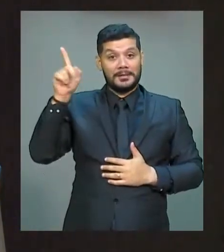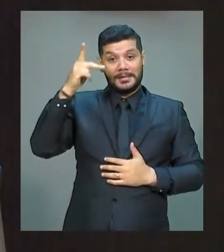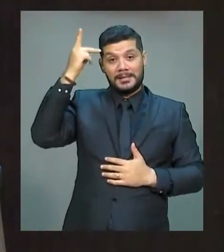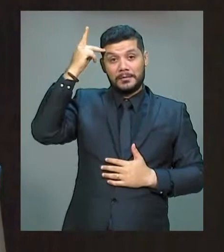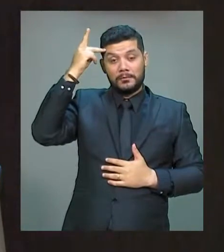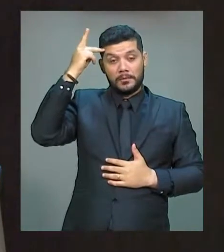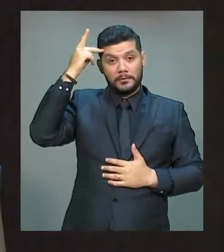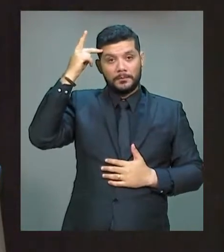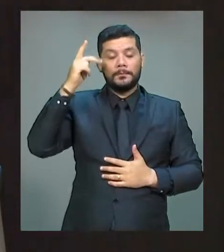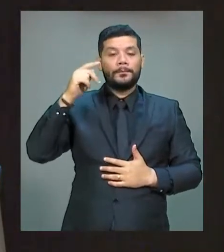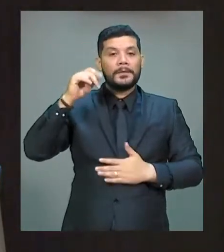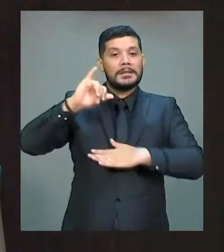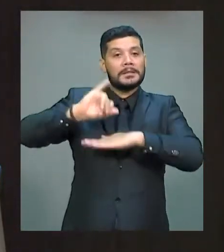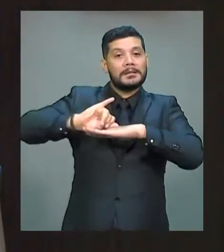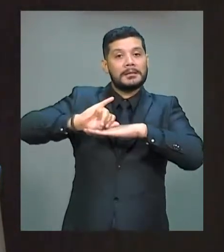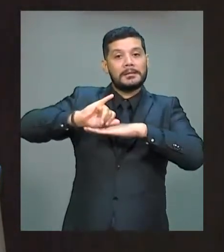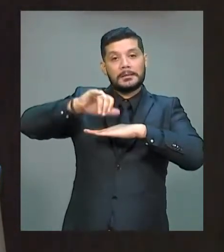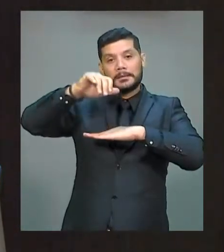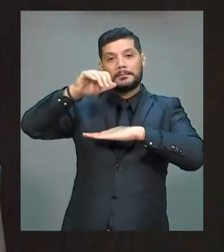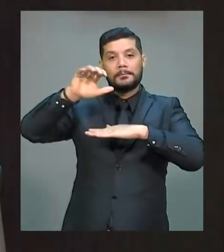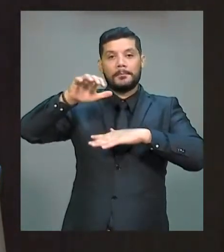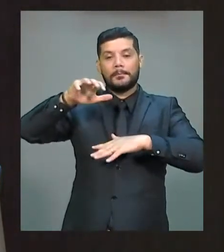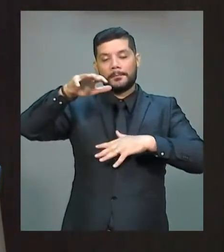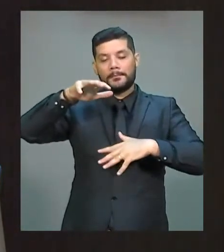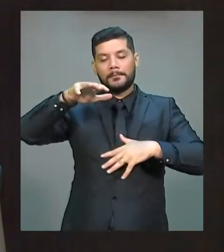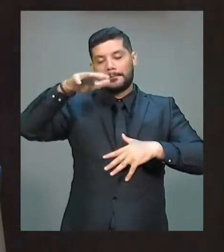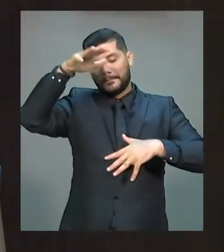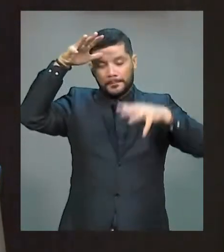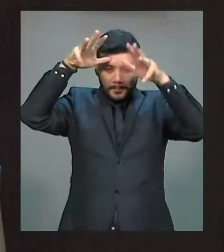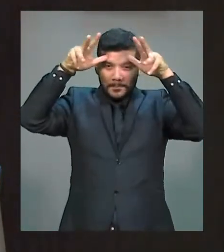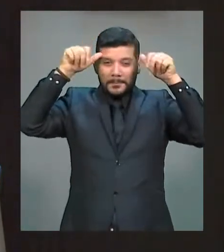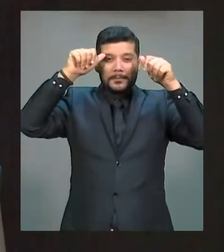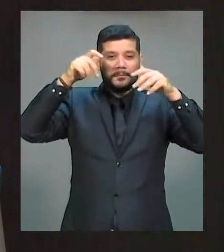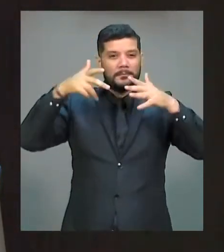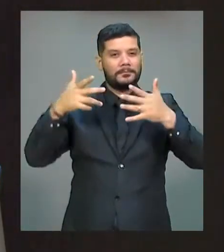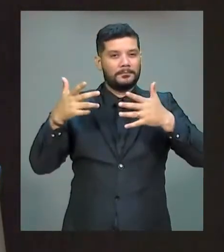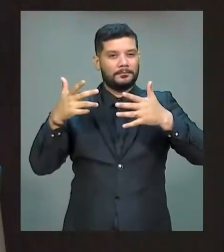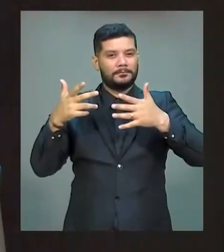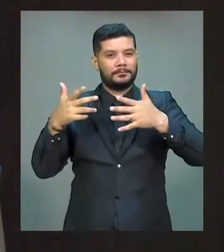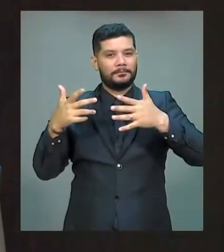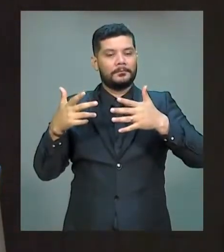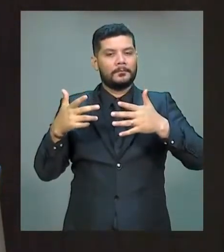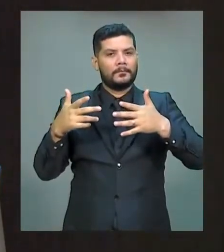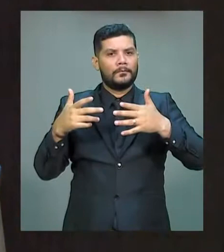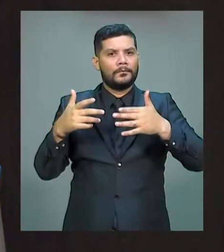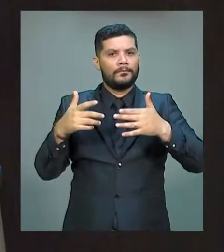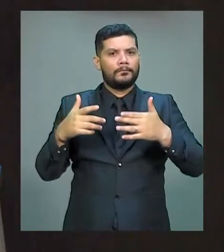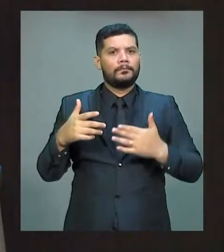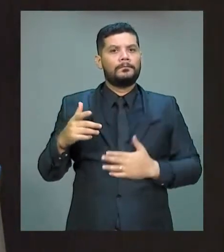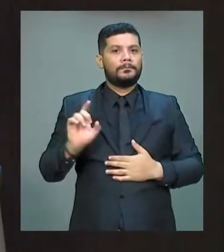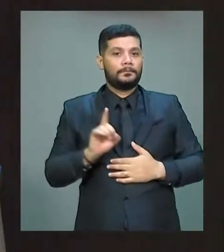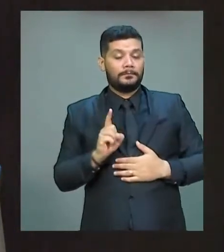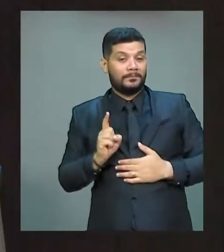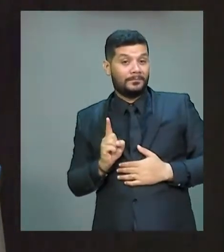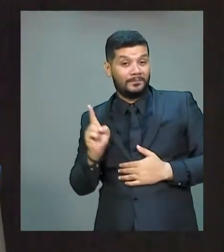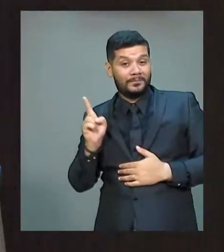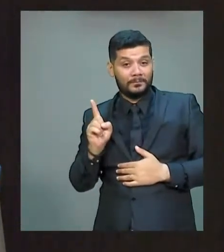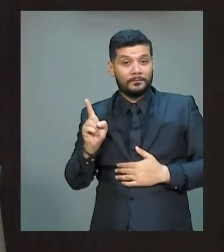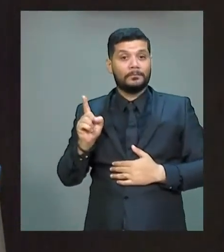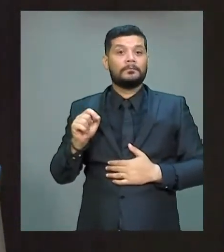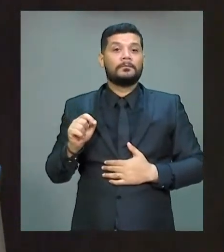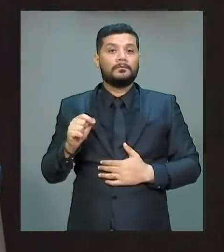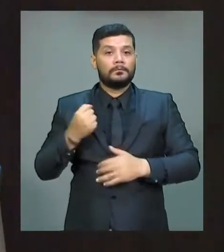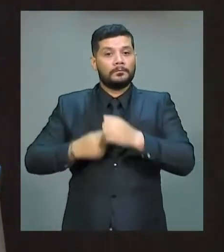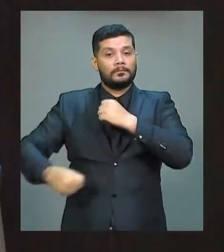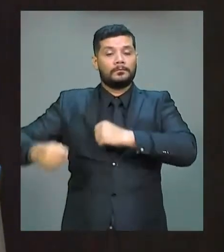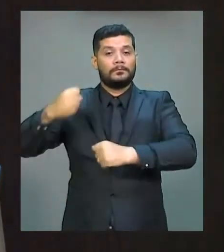Manaus, capital do Amazonas, uma das capitais mais atravessadas pelo Covid, no ano passado